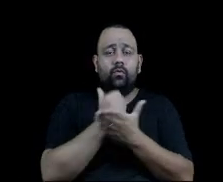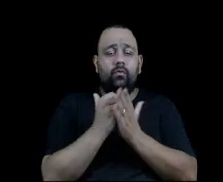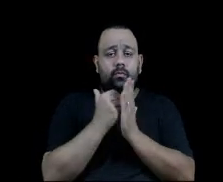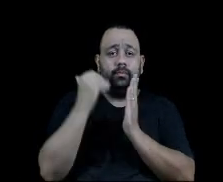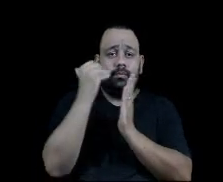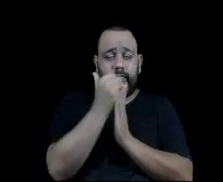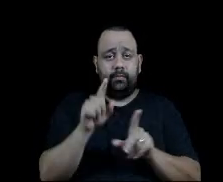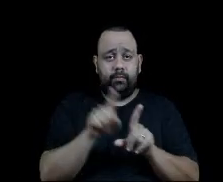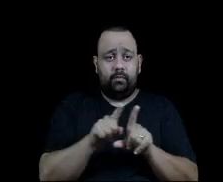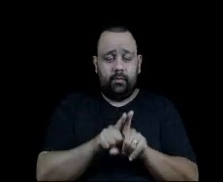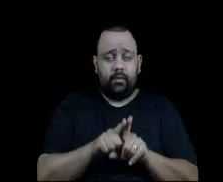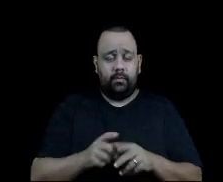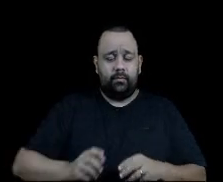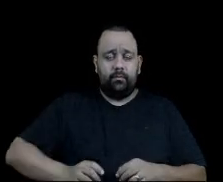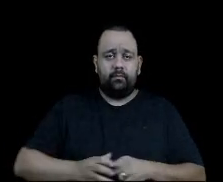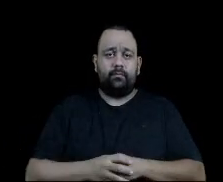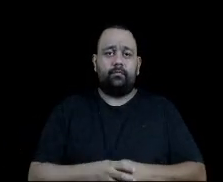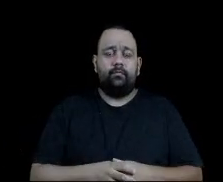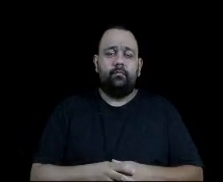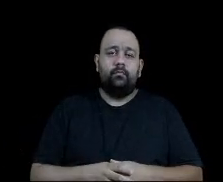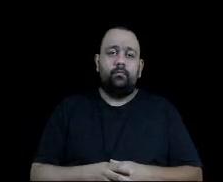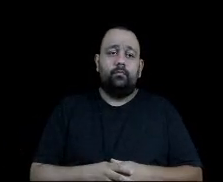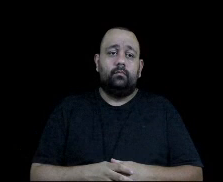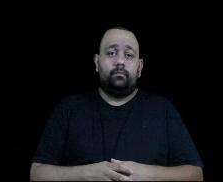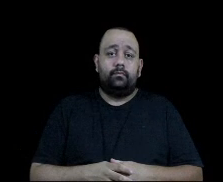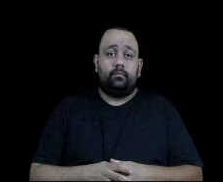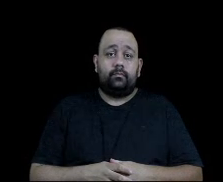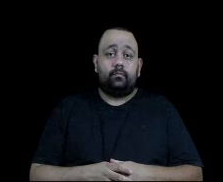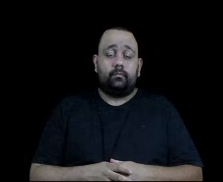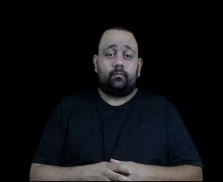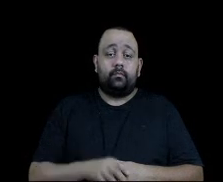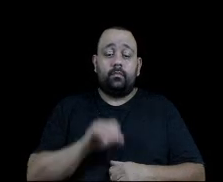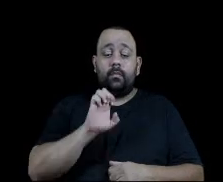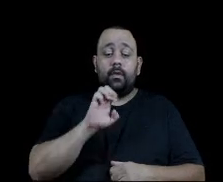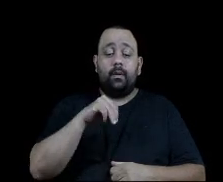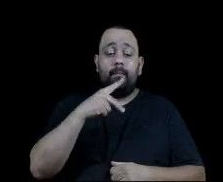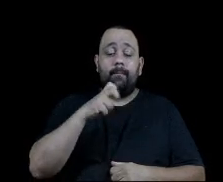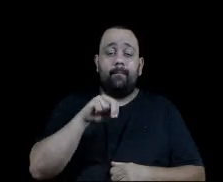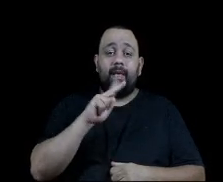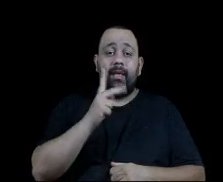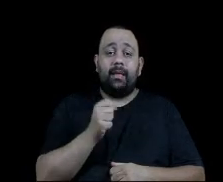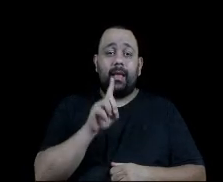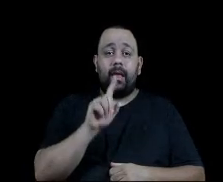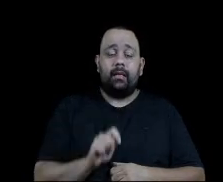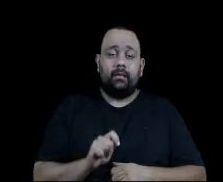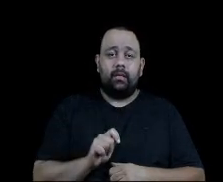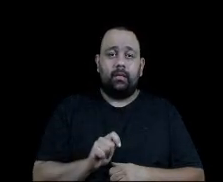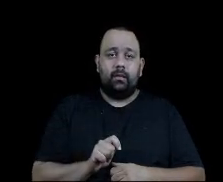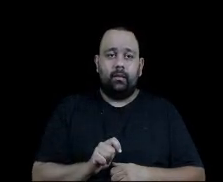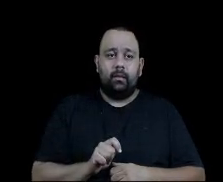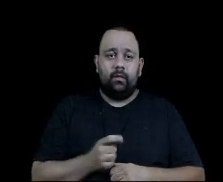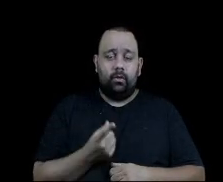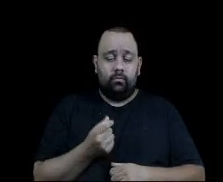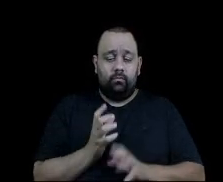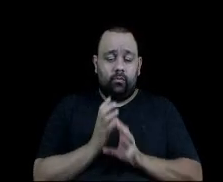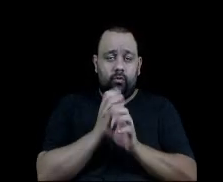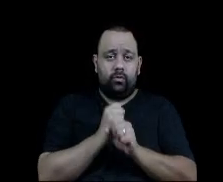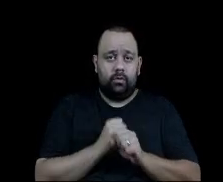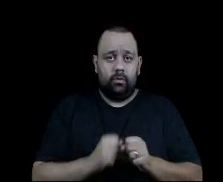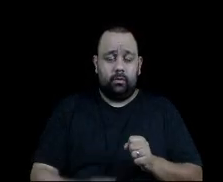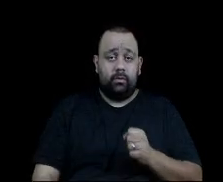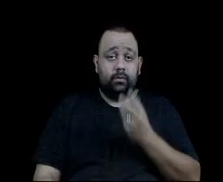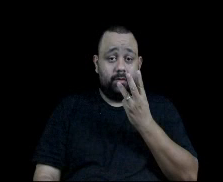de arrecadação e superávites durante o exercício. Despesa empenhada. Então, a gente pode ver que